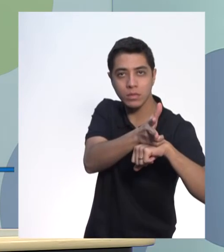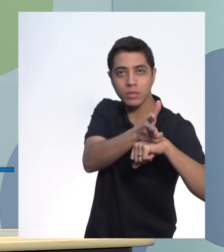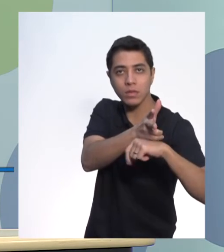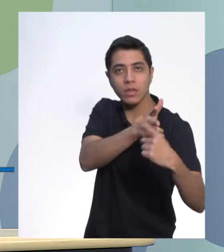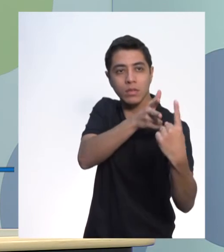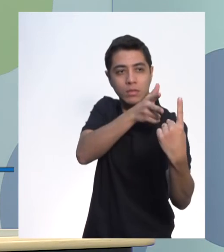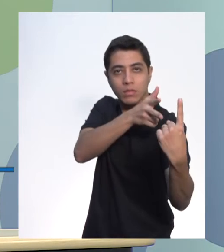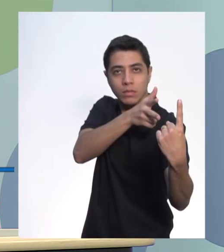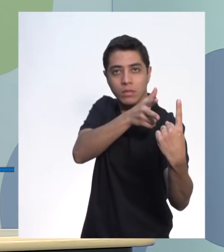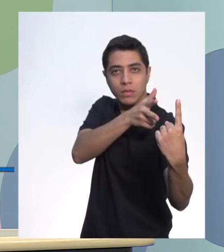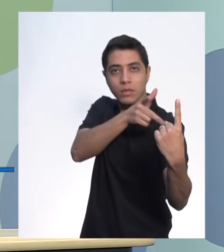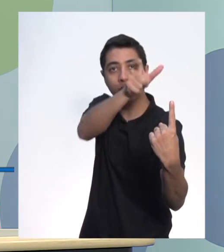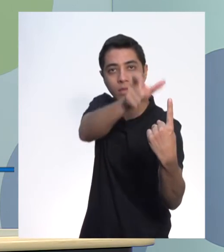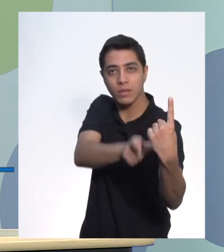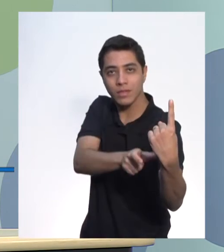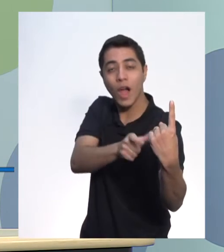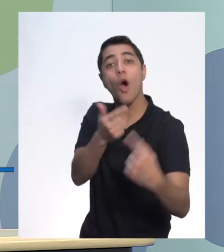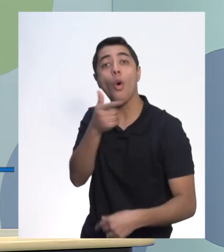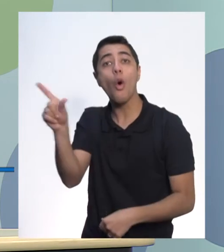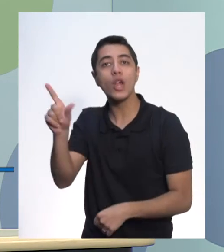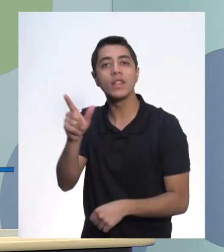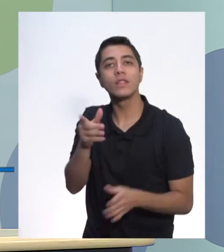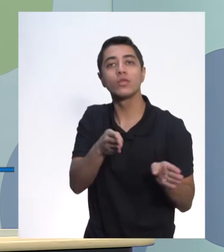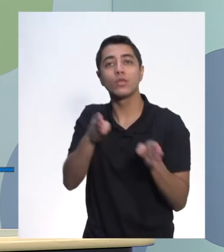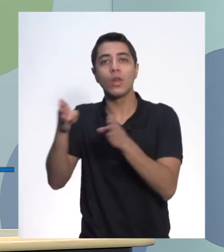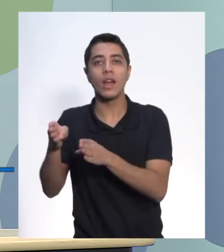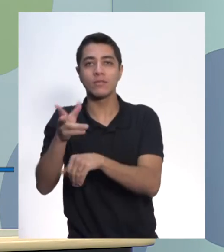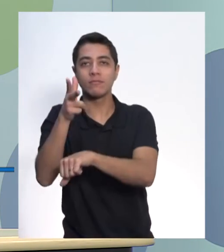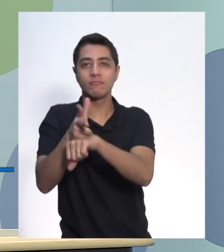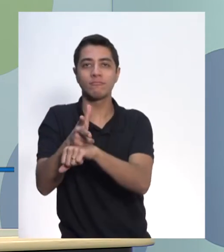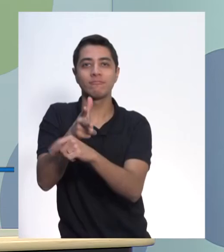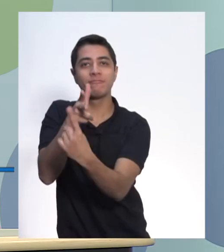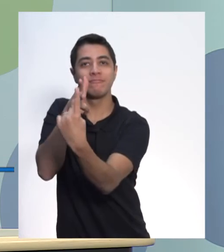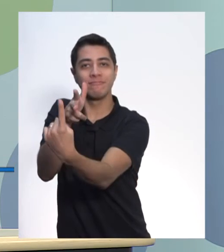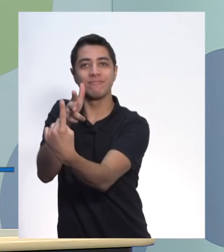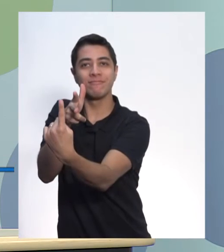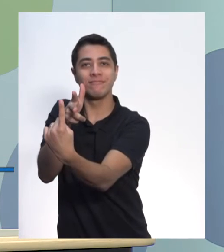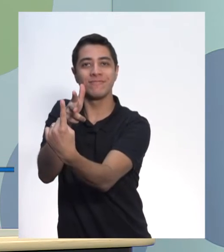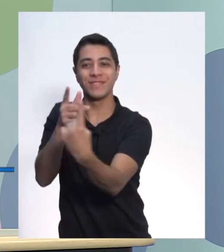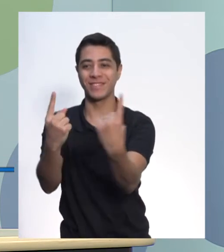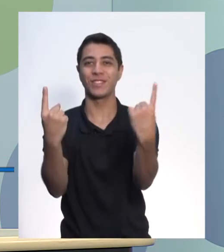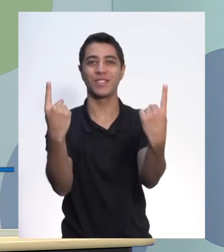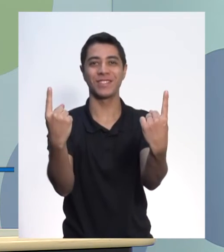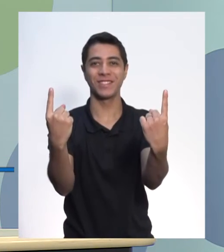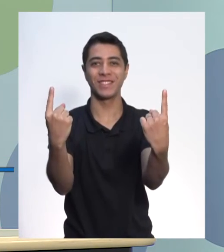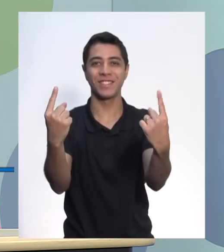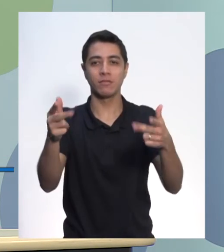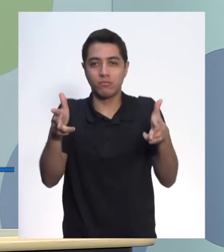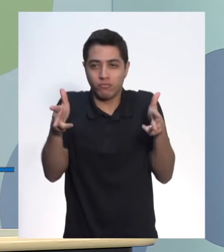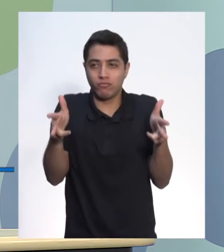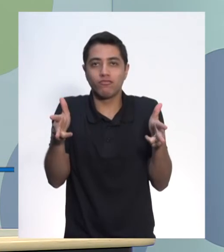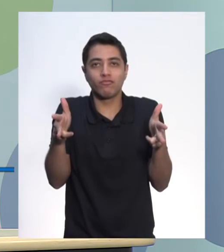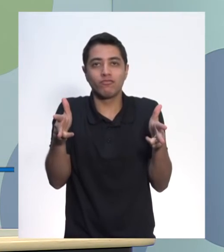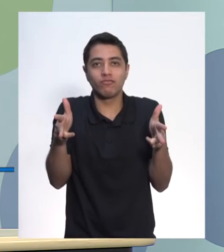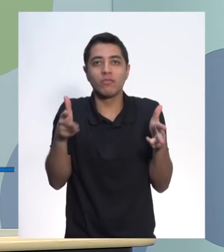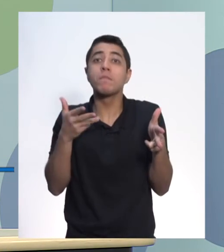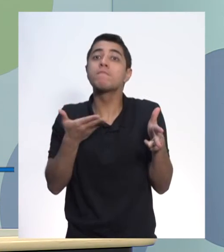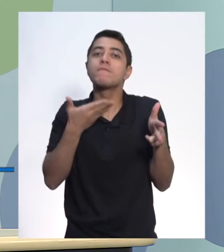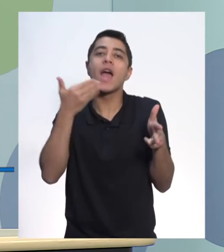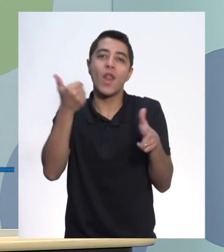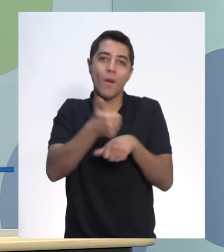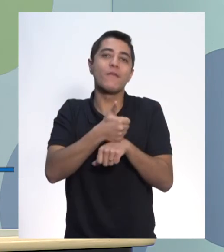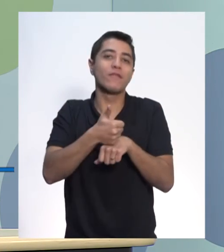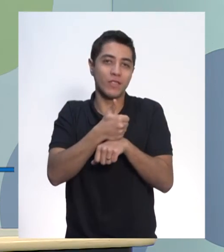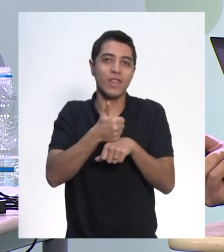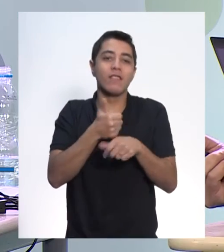outro personagem. A gente consegue fazer o corte, né? Exemplo, aqui a gente está utilizando para gravar essa aula 2 câmeras, né? Ora uma câmera me filma,